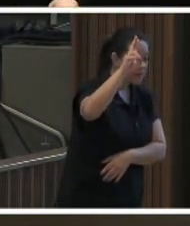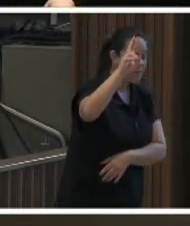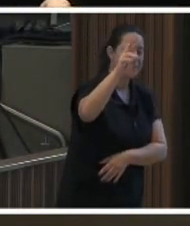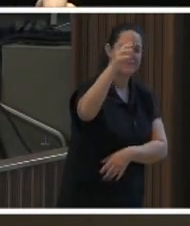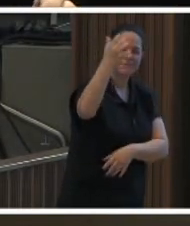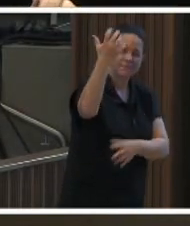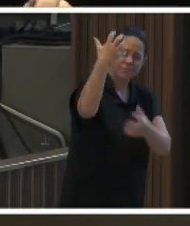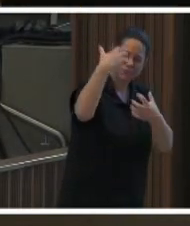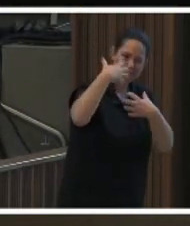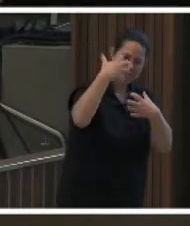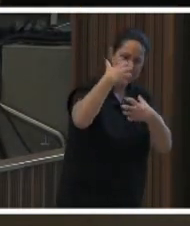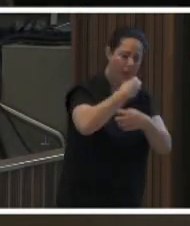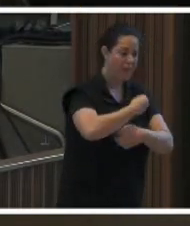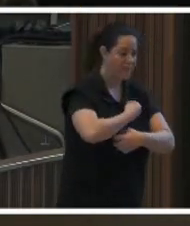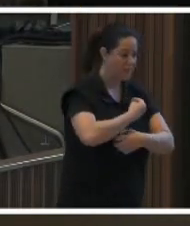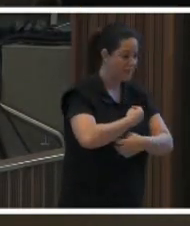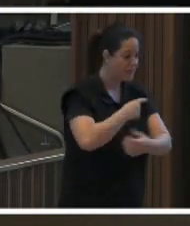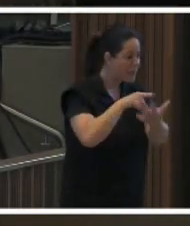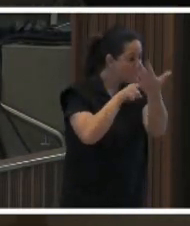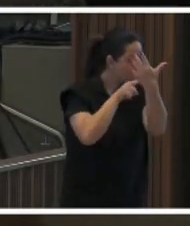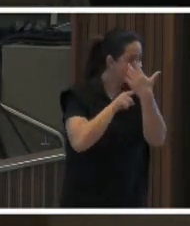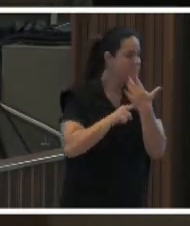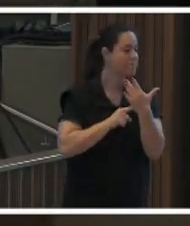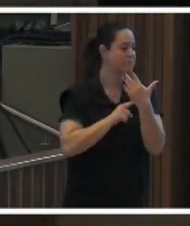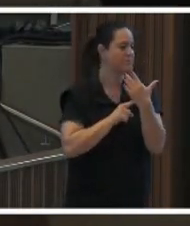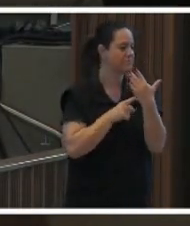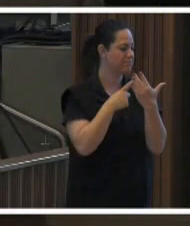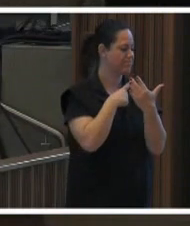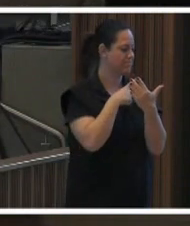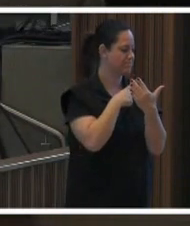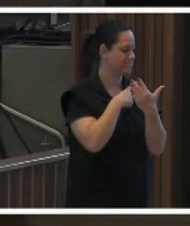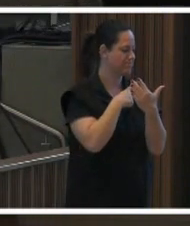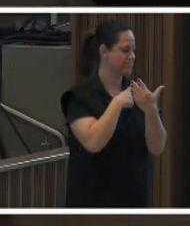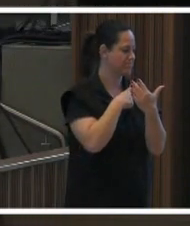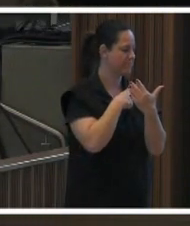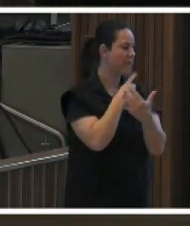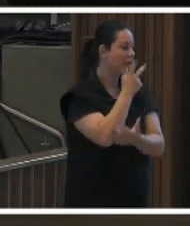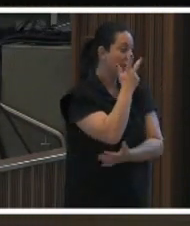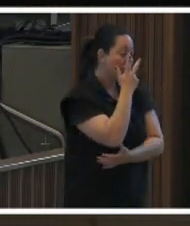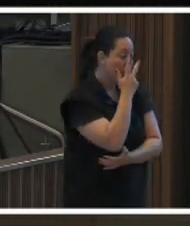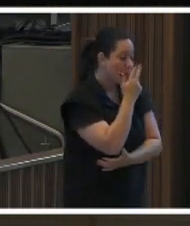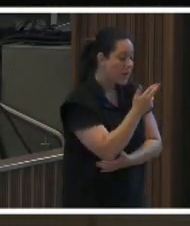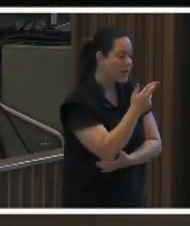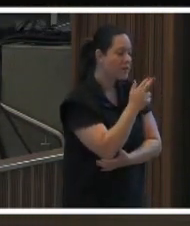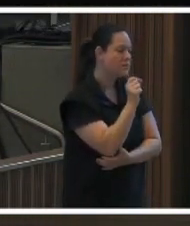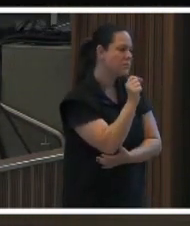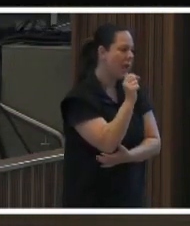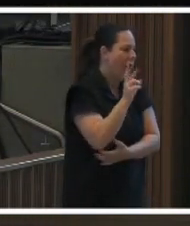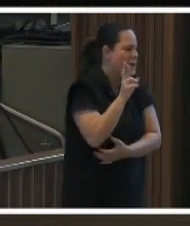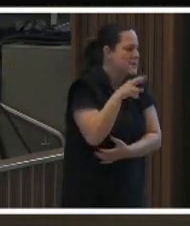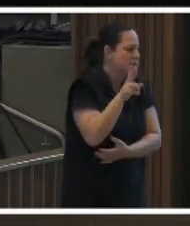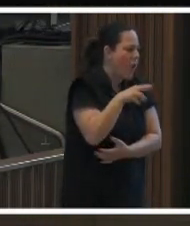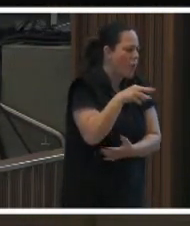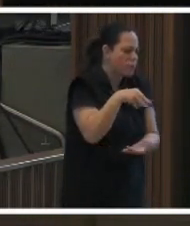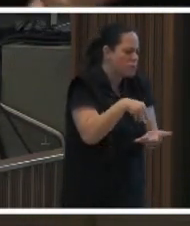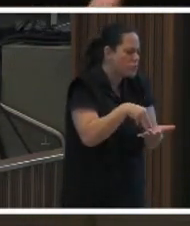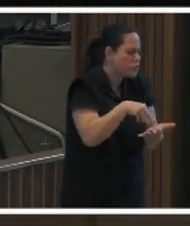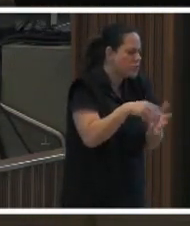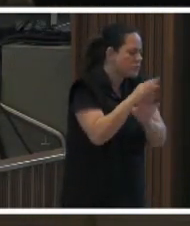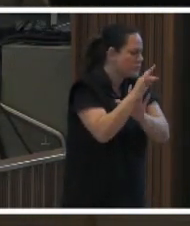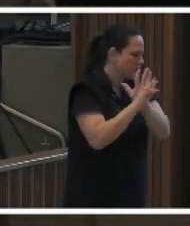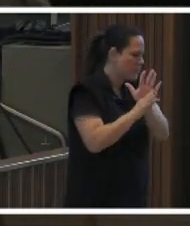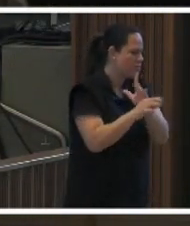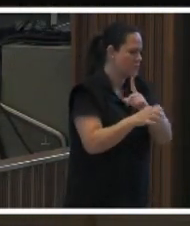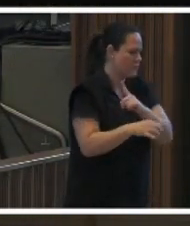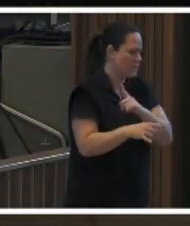vida para se revelar a nós. Eu acho que uma das primeiras razões que esse texto está tentando mostrar